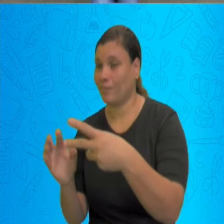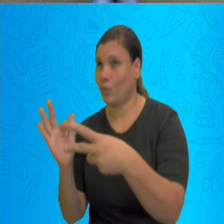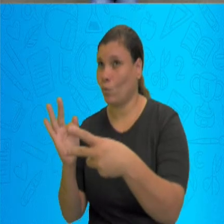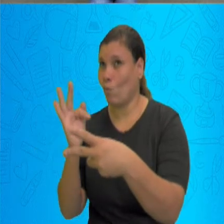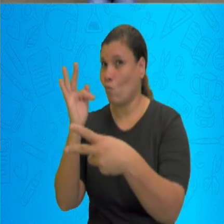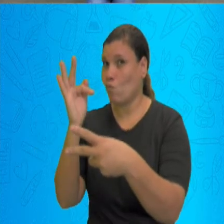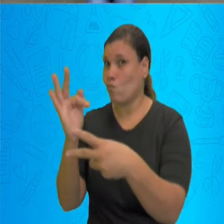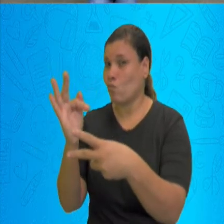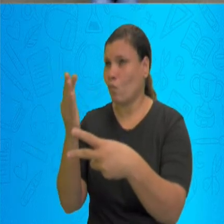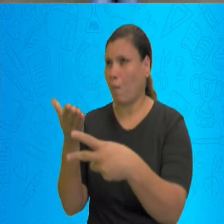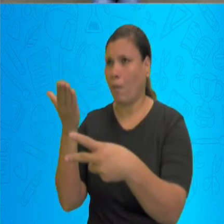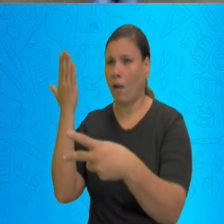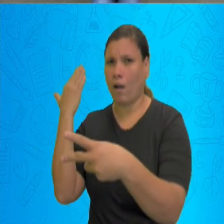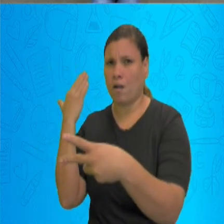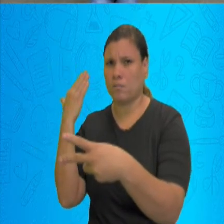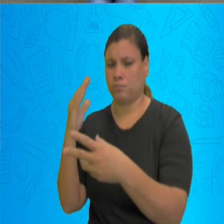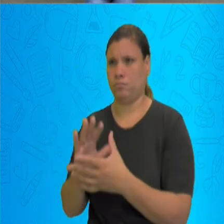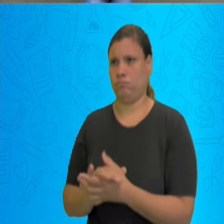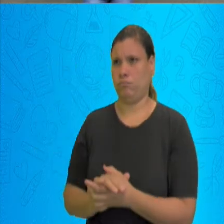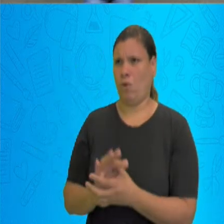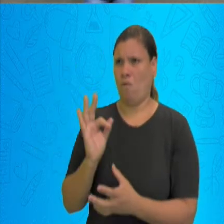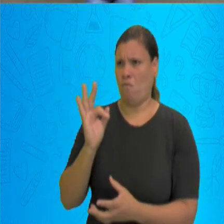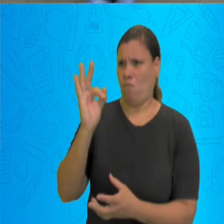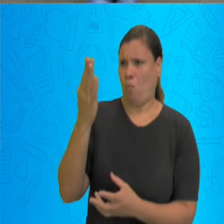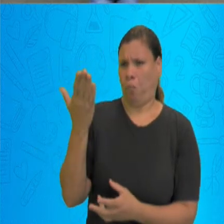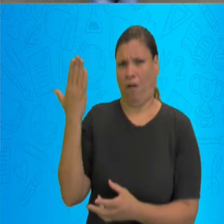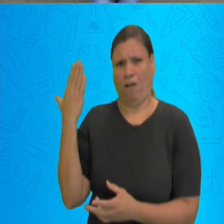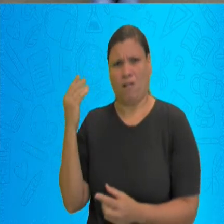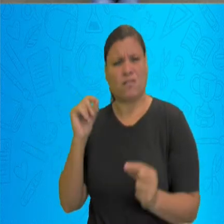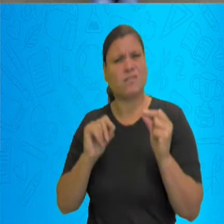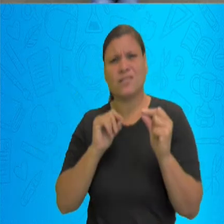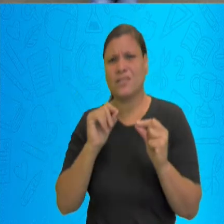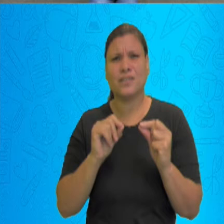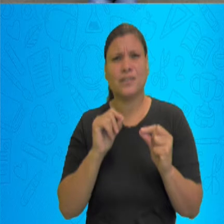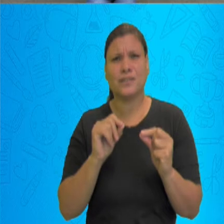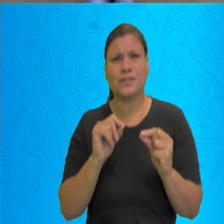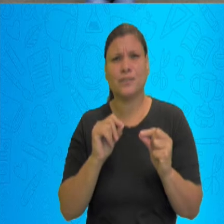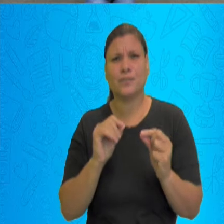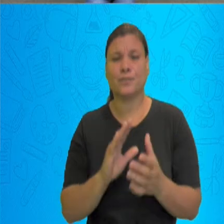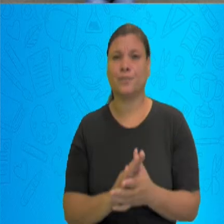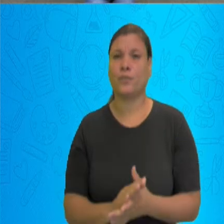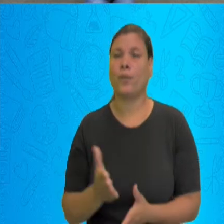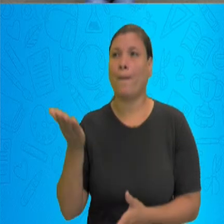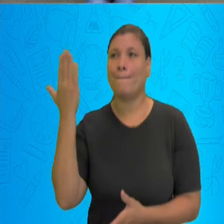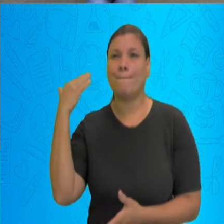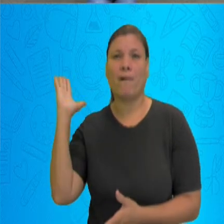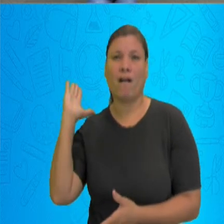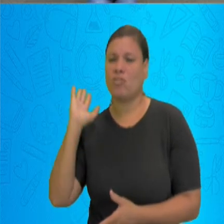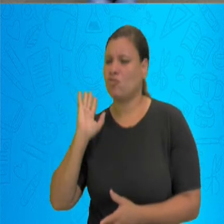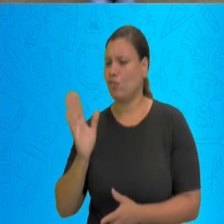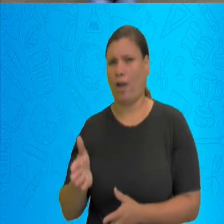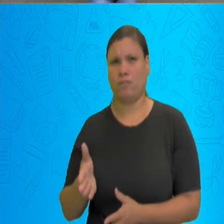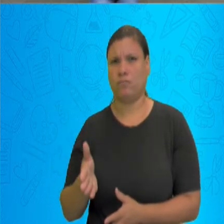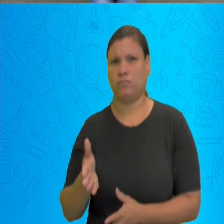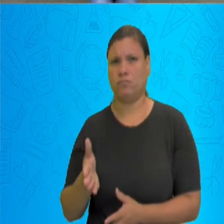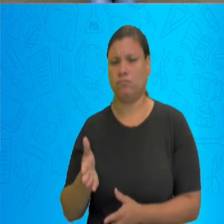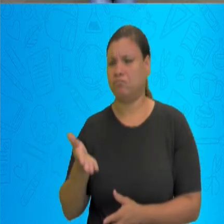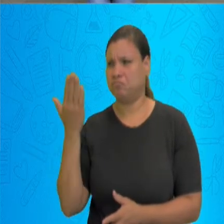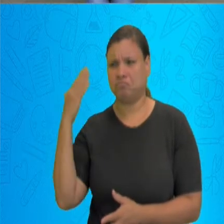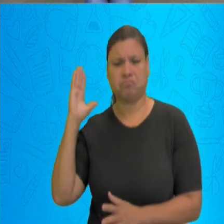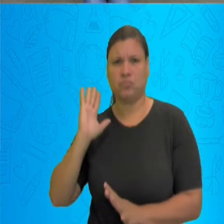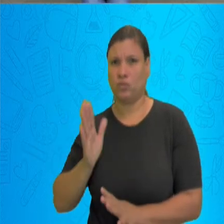Pretérito já aconteceu, não é mesmo? Então eu tenho um futuro que refere-se a um